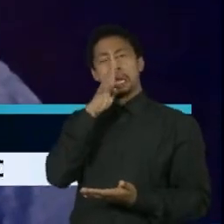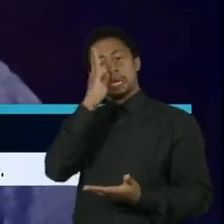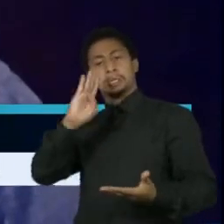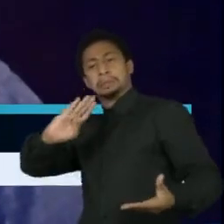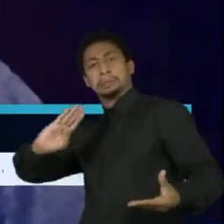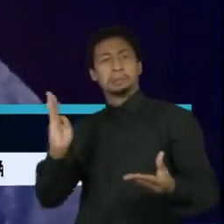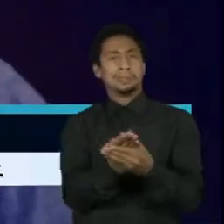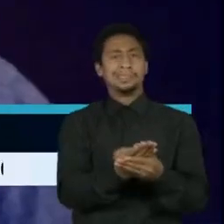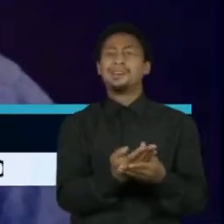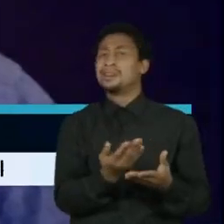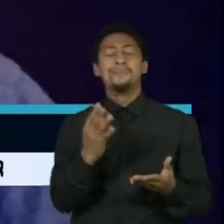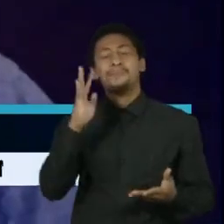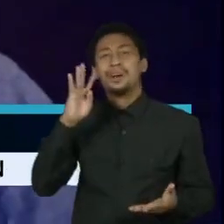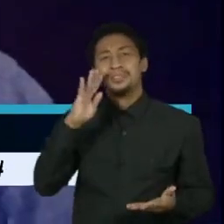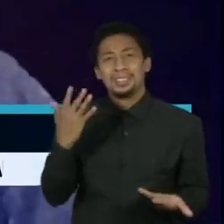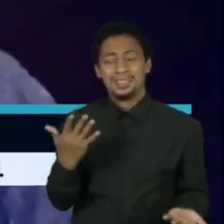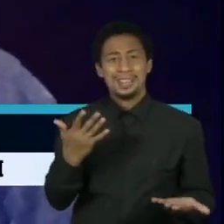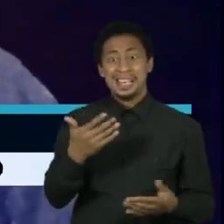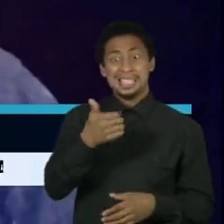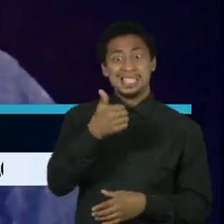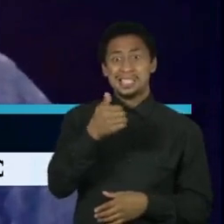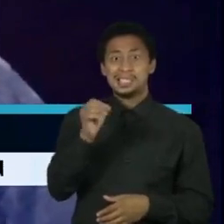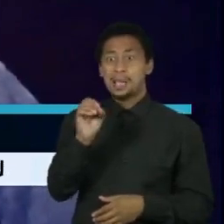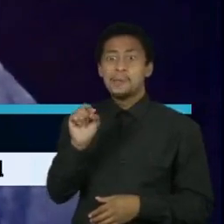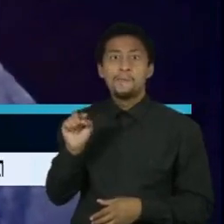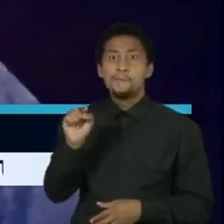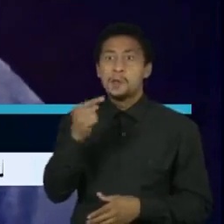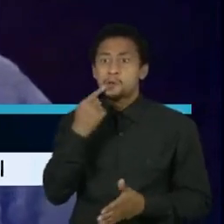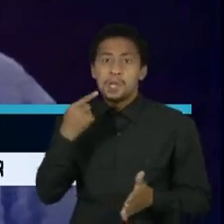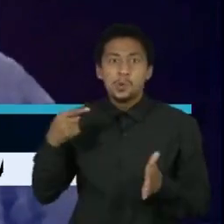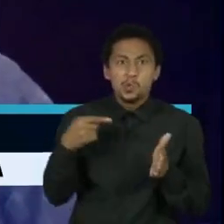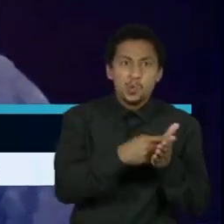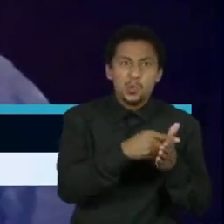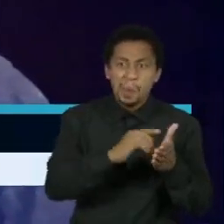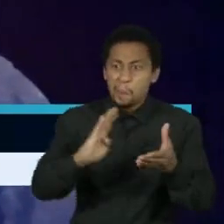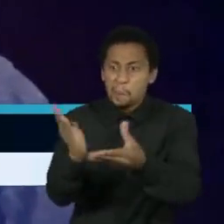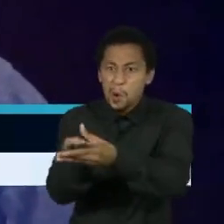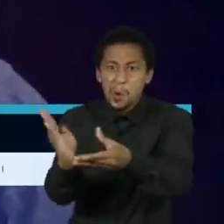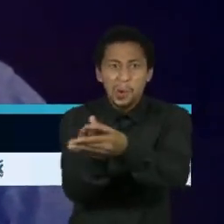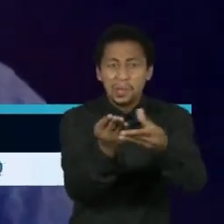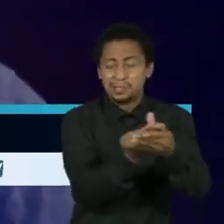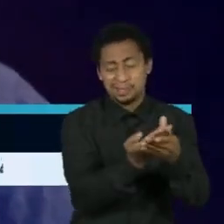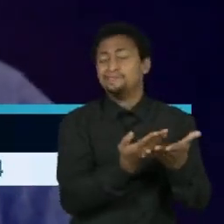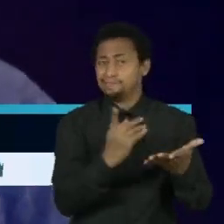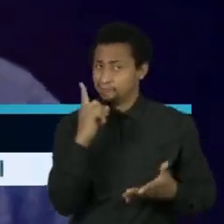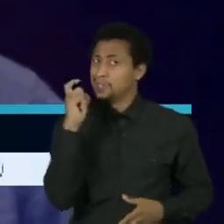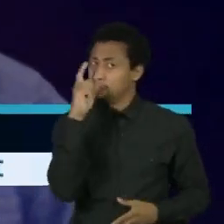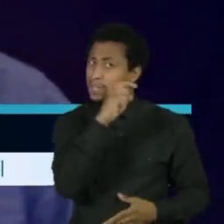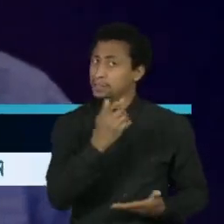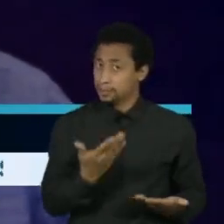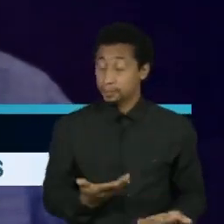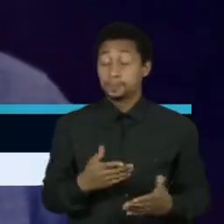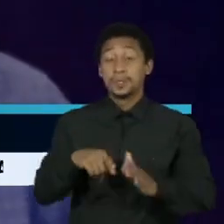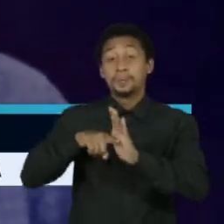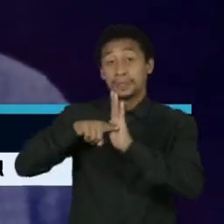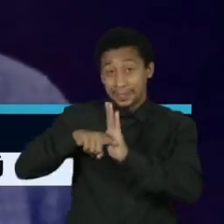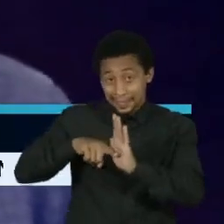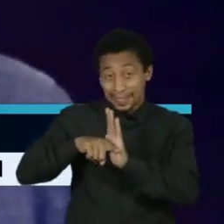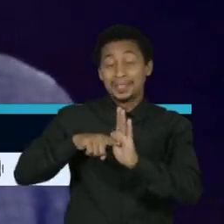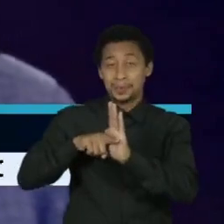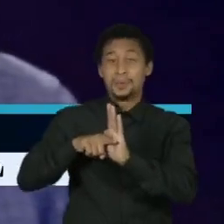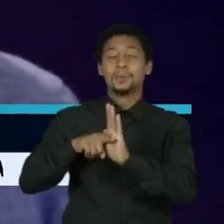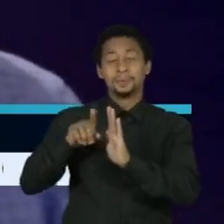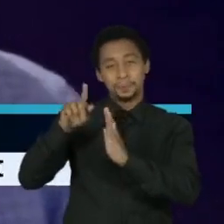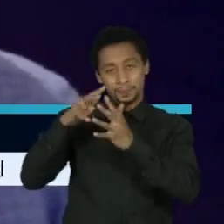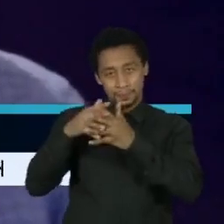denúncias, né, para uma única instituição não será nada tão fácil, né? Para o pesquisador americano, doutor em